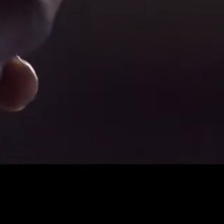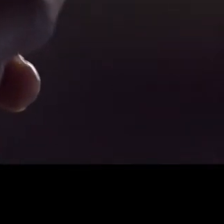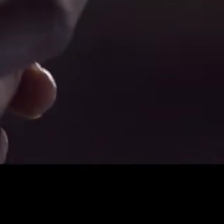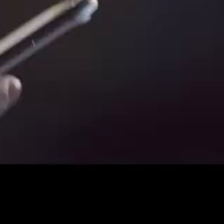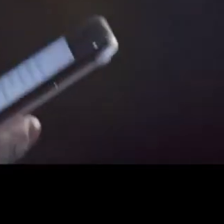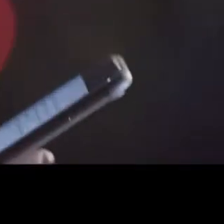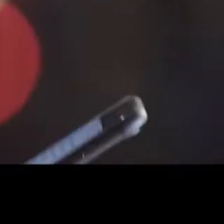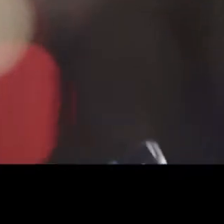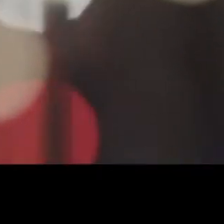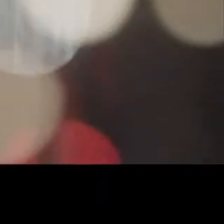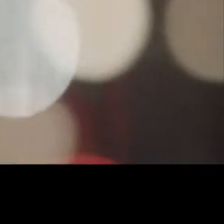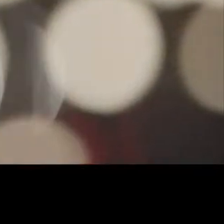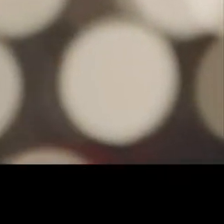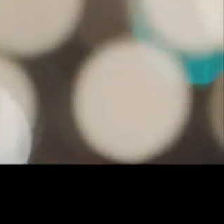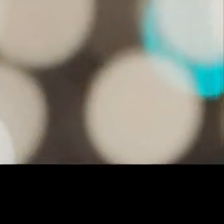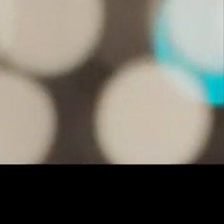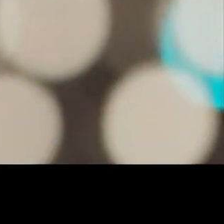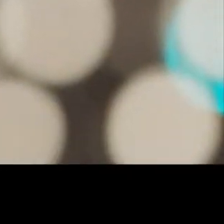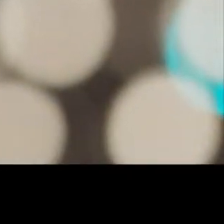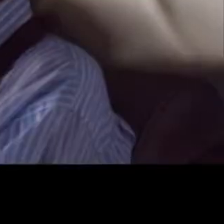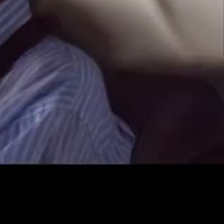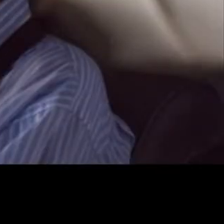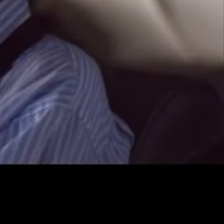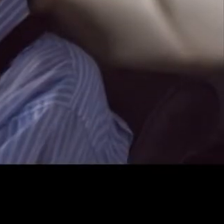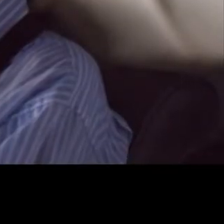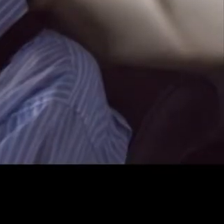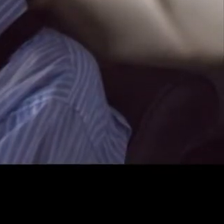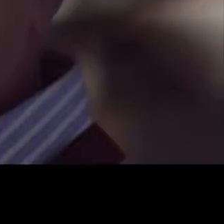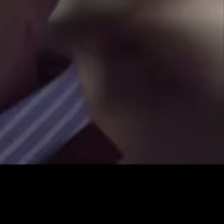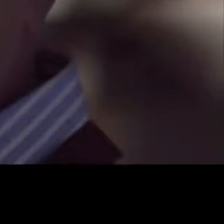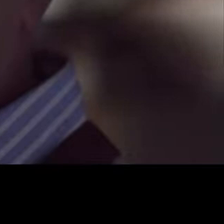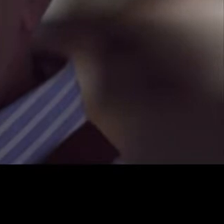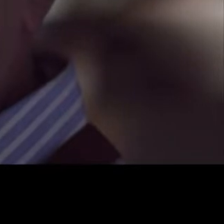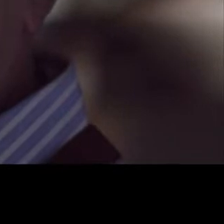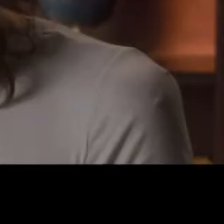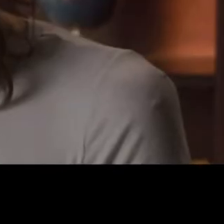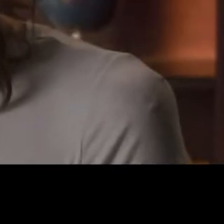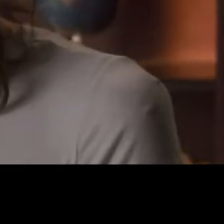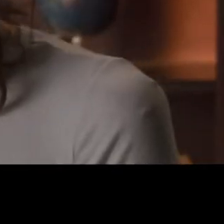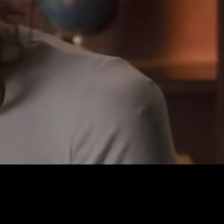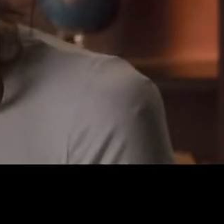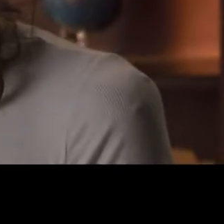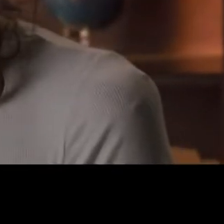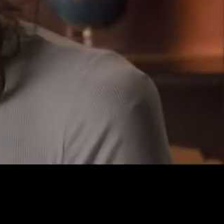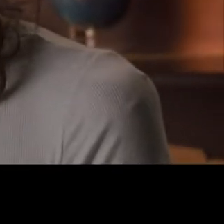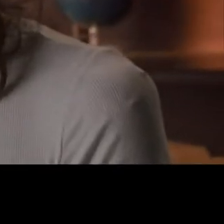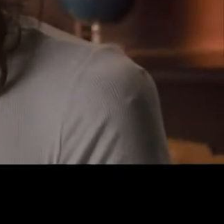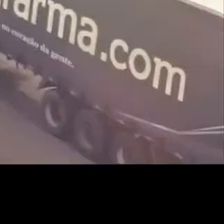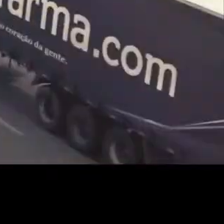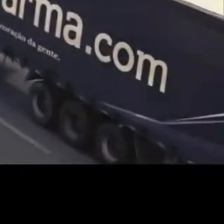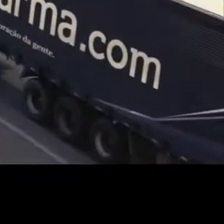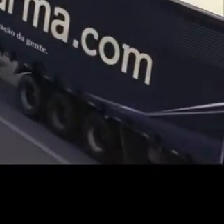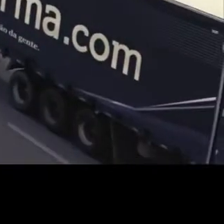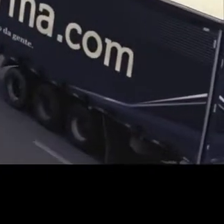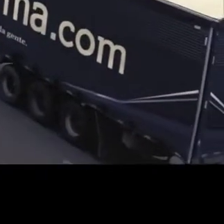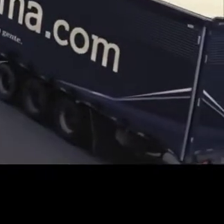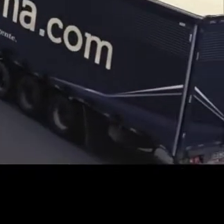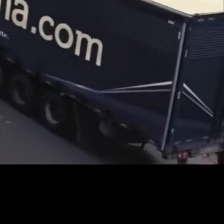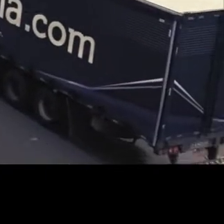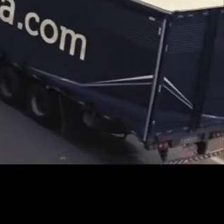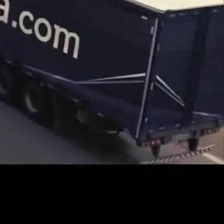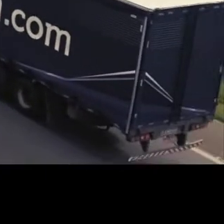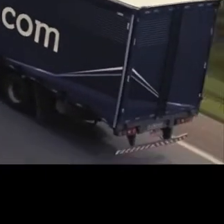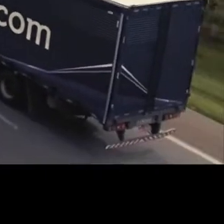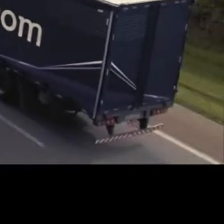Que a Ultrafarma tem o menor preço em medicamentos, todo mundo sabe. O que você ainda não sabe é que a Ultrafarma